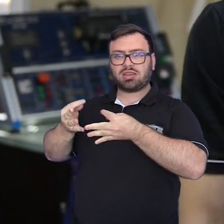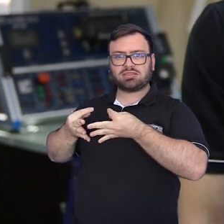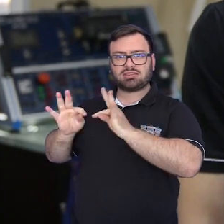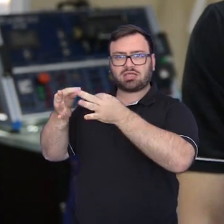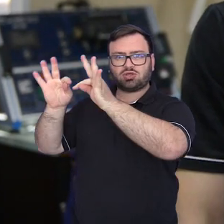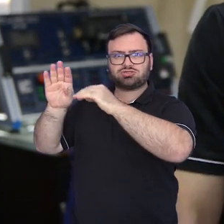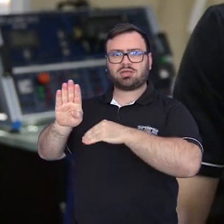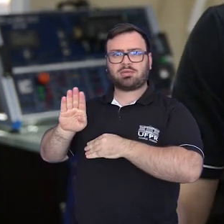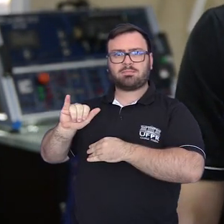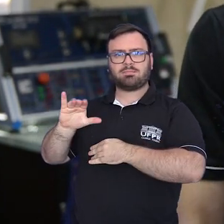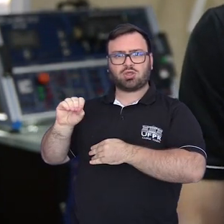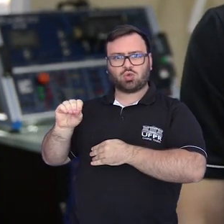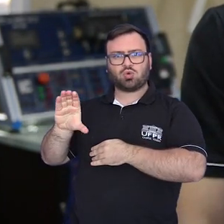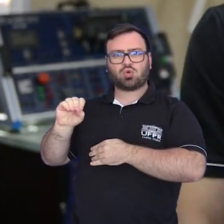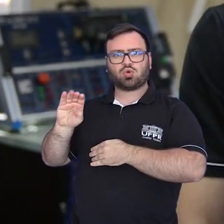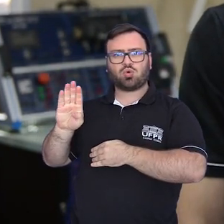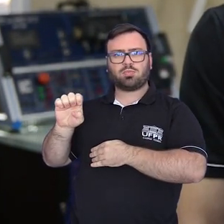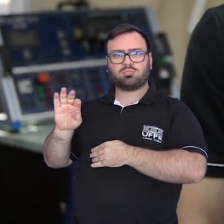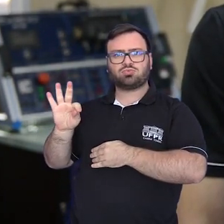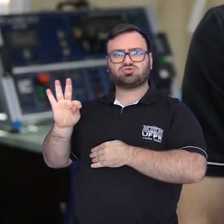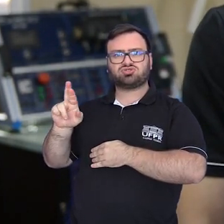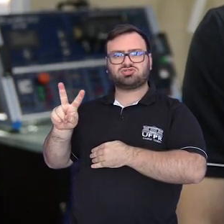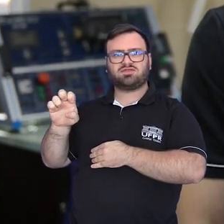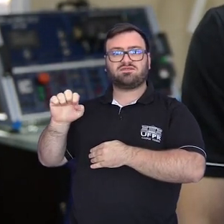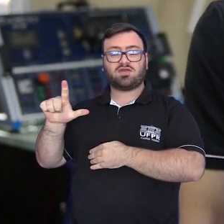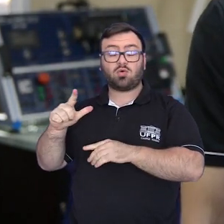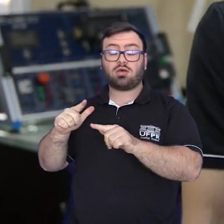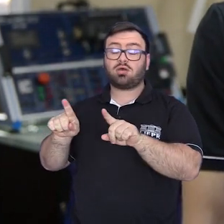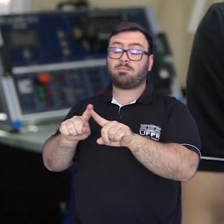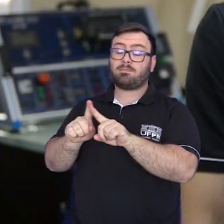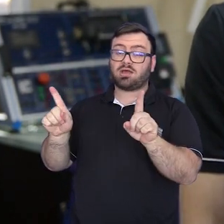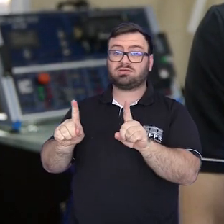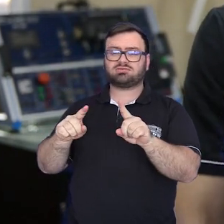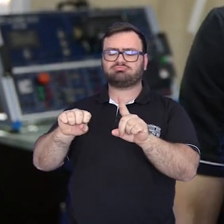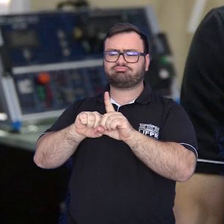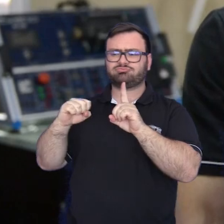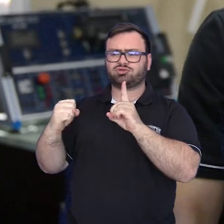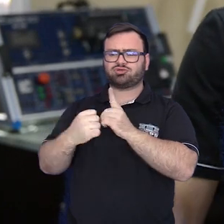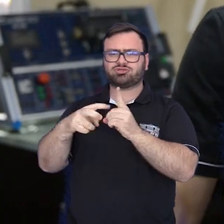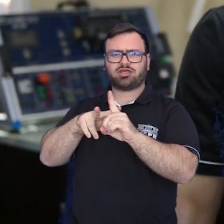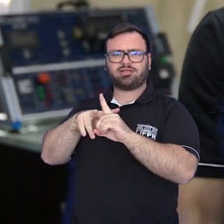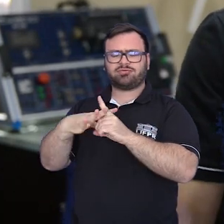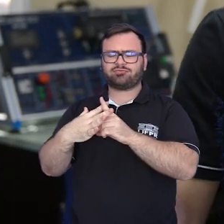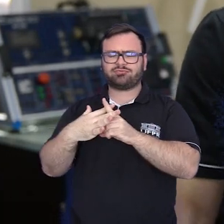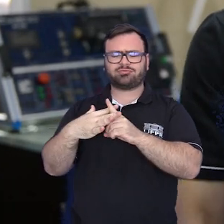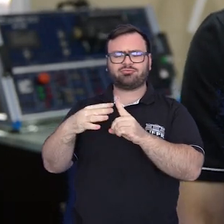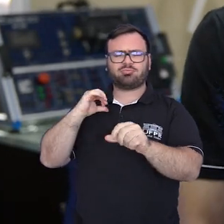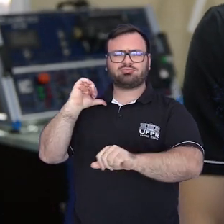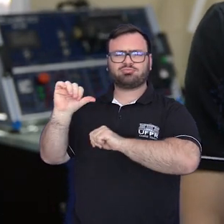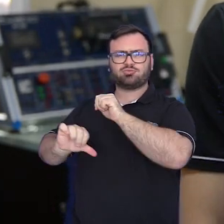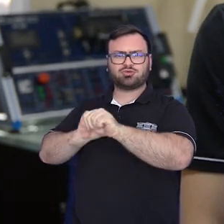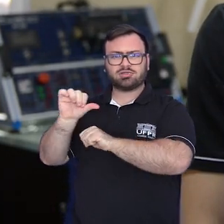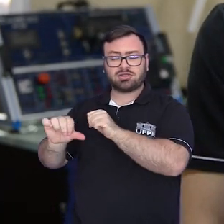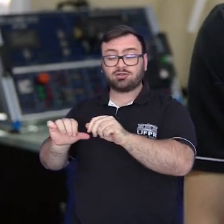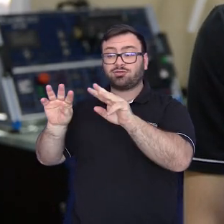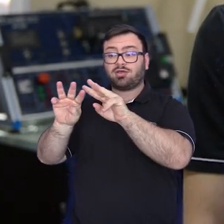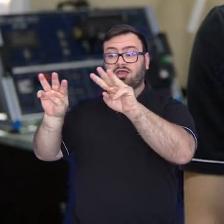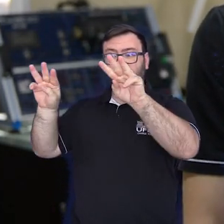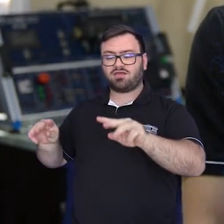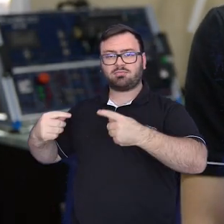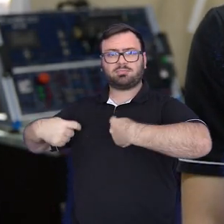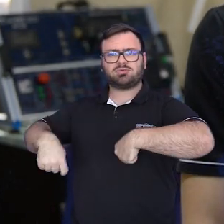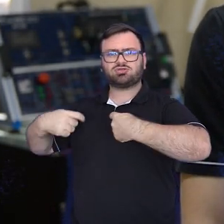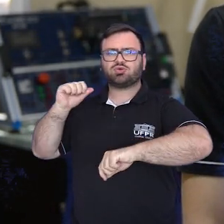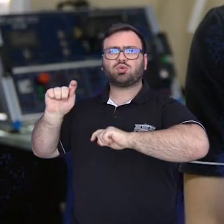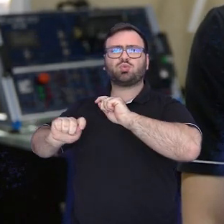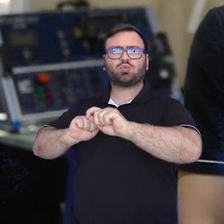da sociedade aí, né, foi mudando e a UFPR, como sempre, né, teve que ir se reinventando. Então o curso